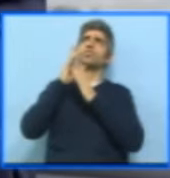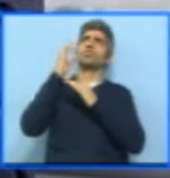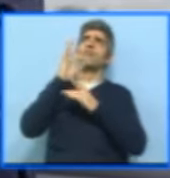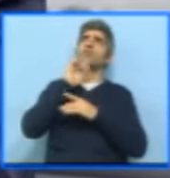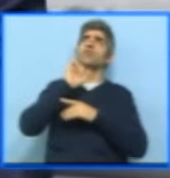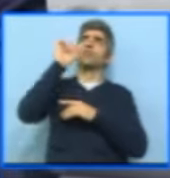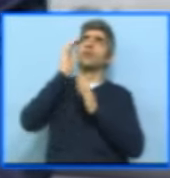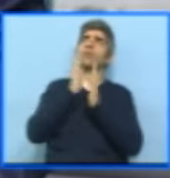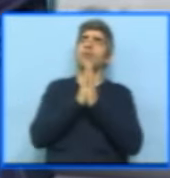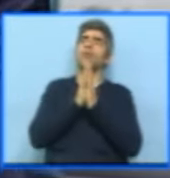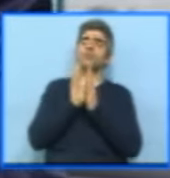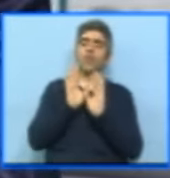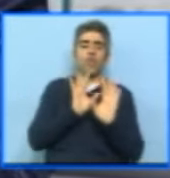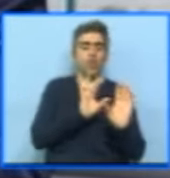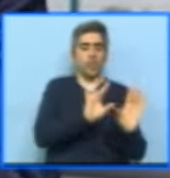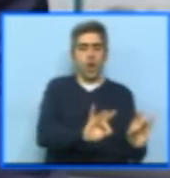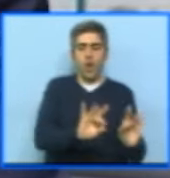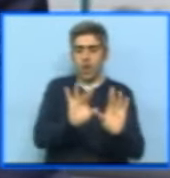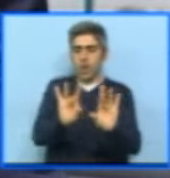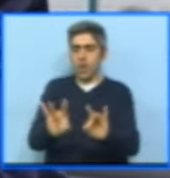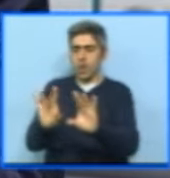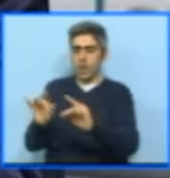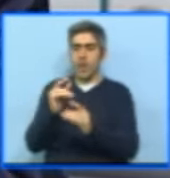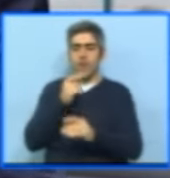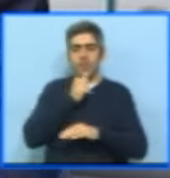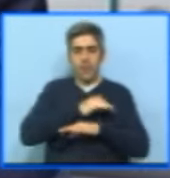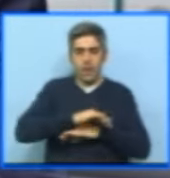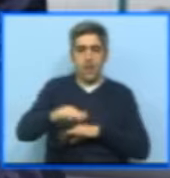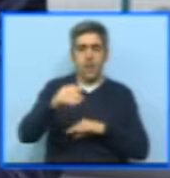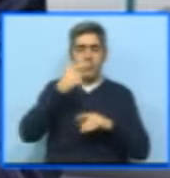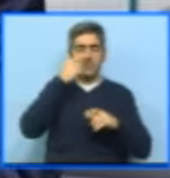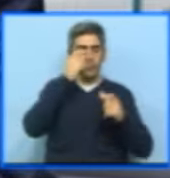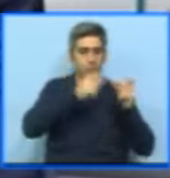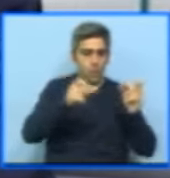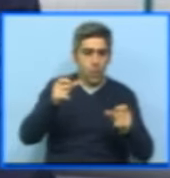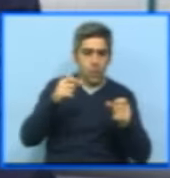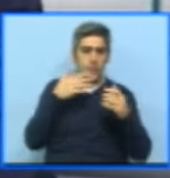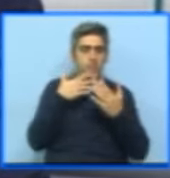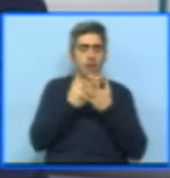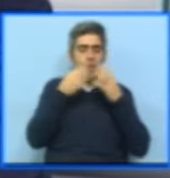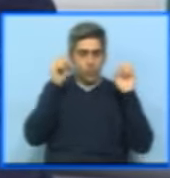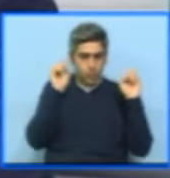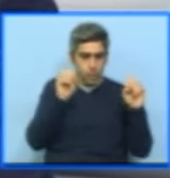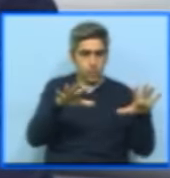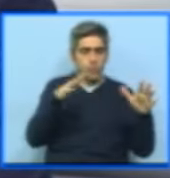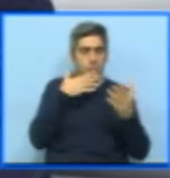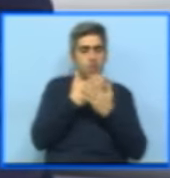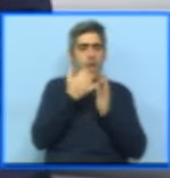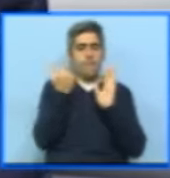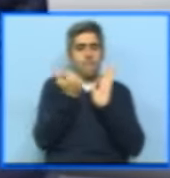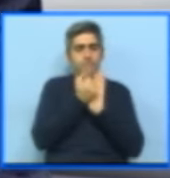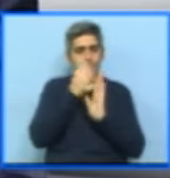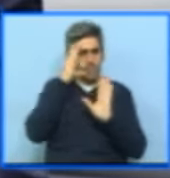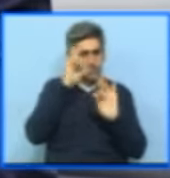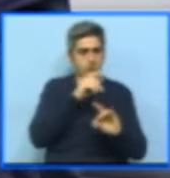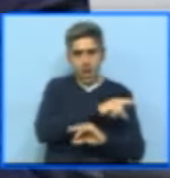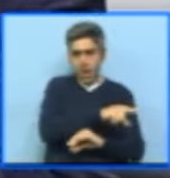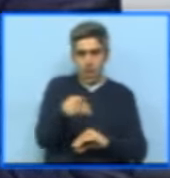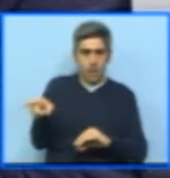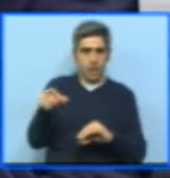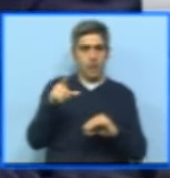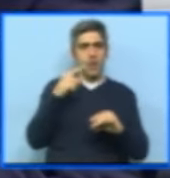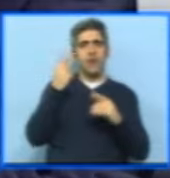de Deus, que toca a terra e as pessoas e as ilumina e as marca. E a gente fala às vezes em